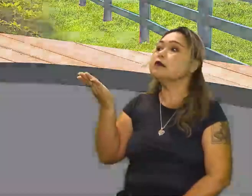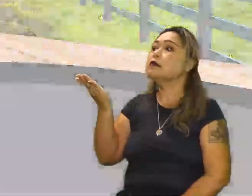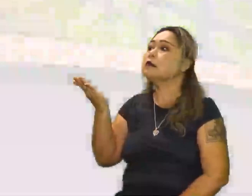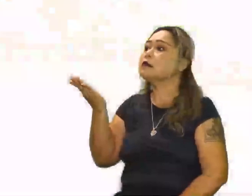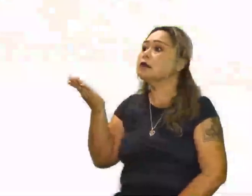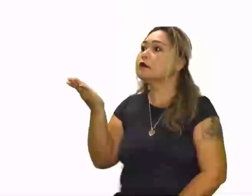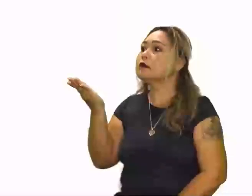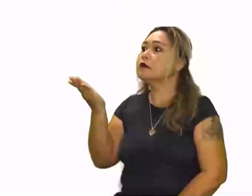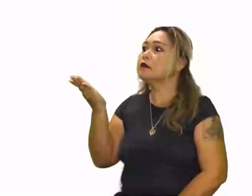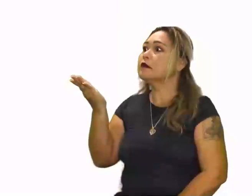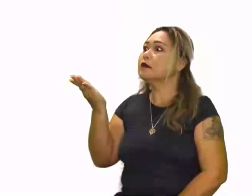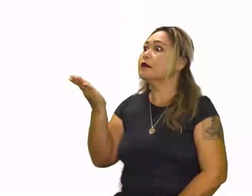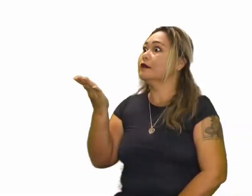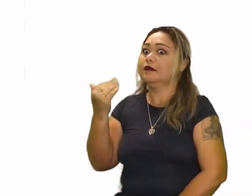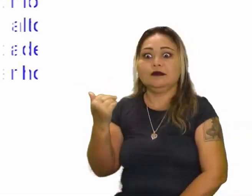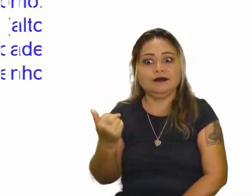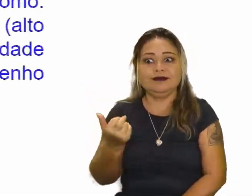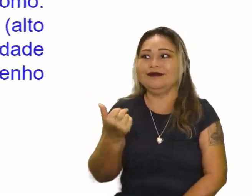Vamos lá!